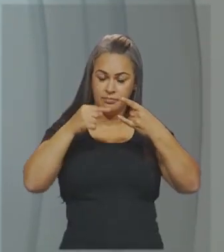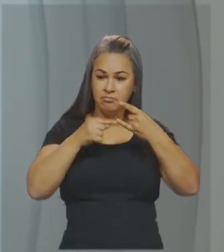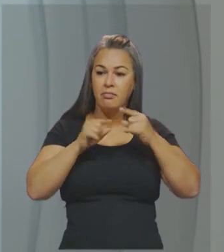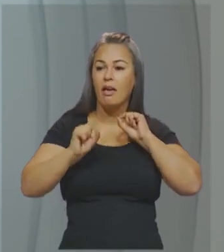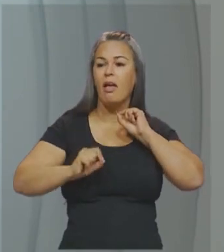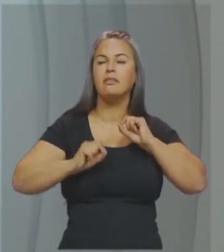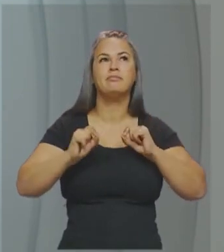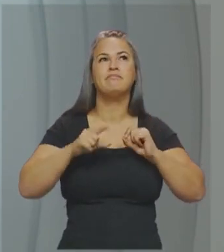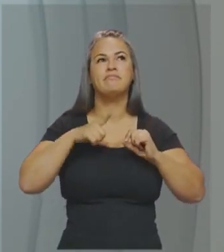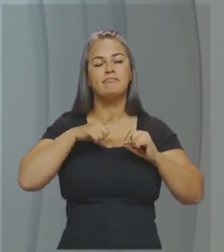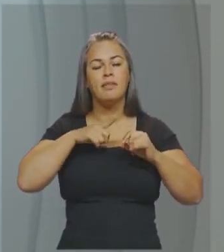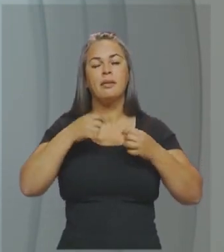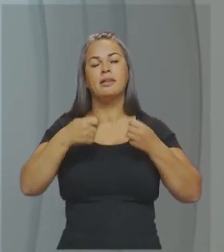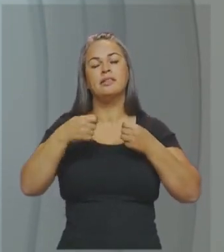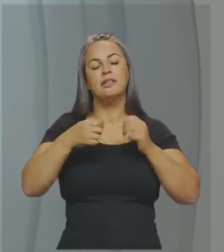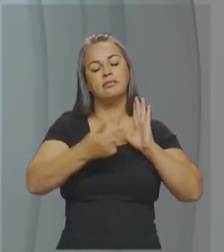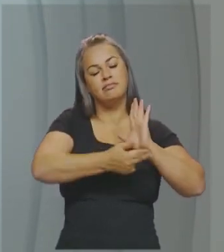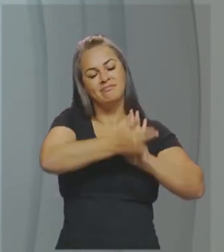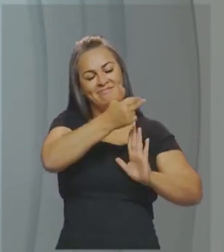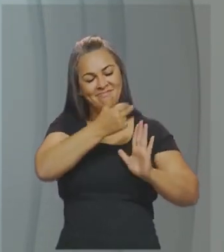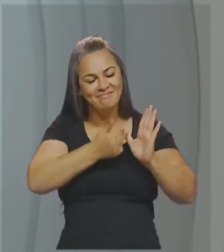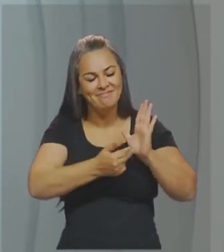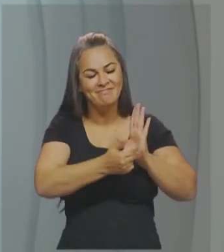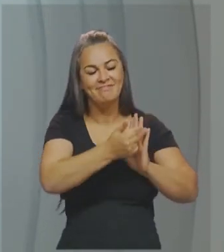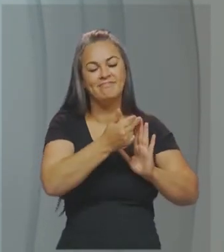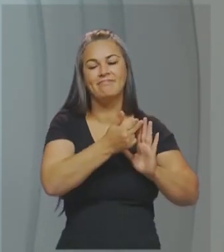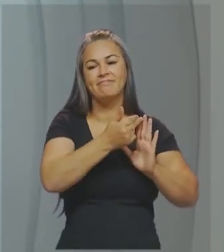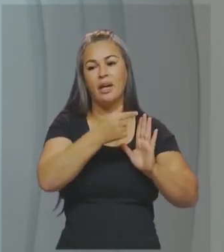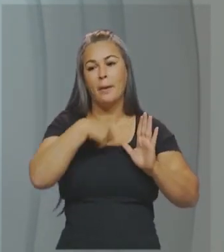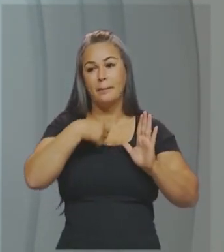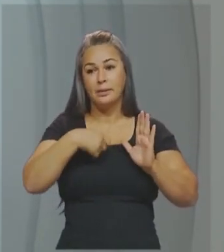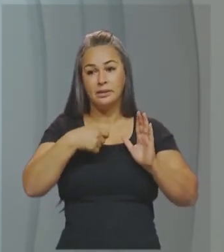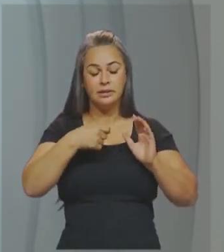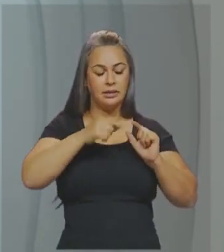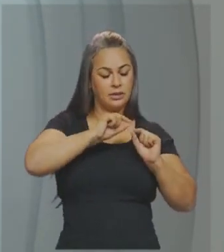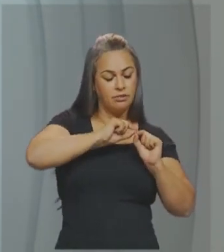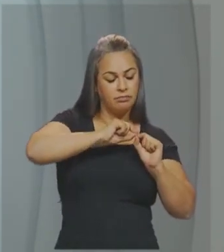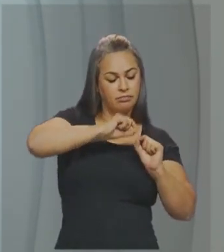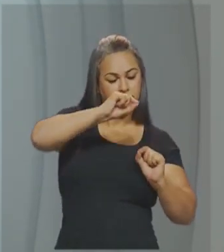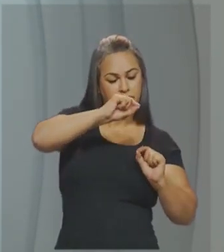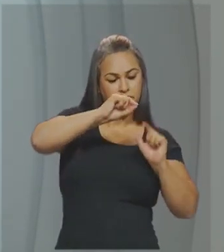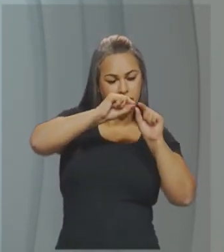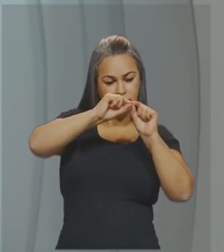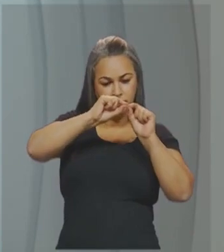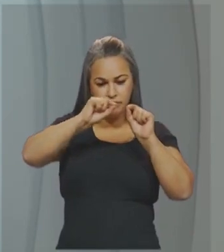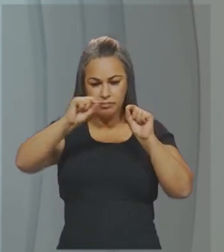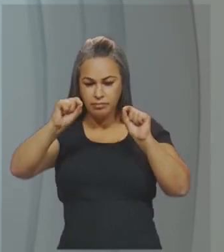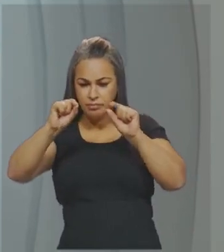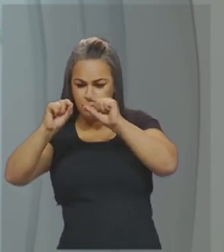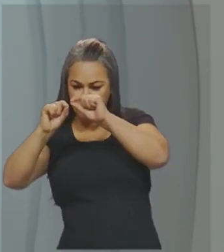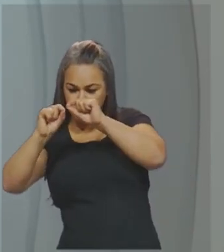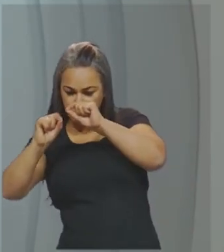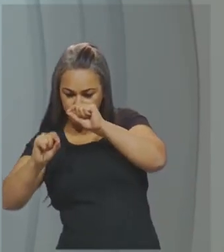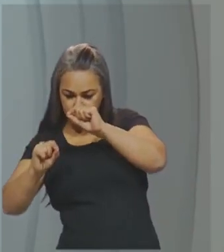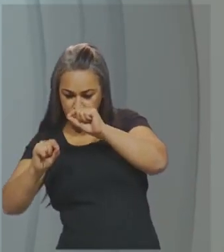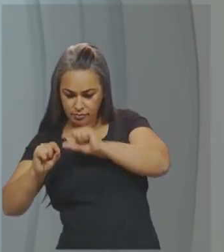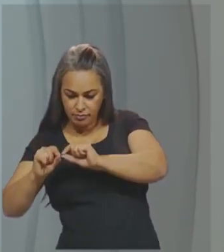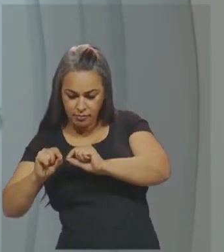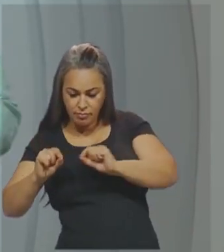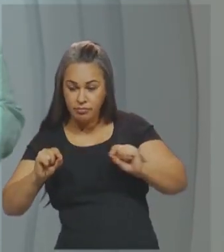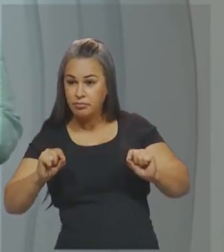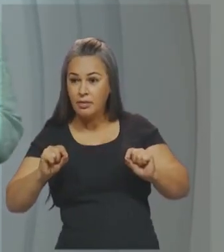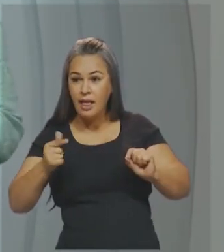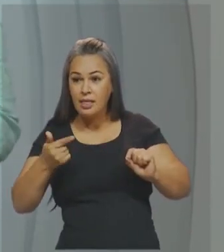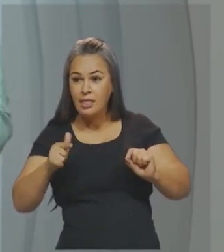só figuras, né, nas laterais formadas somente de semirreta, tem que ser uma figura fechada e não pode